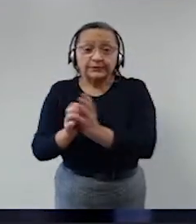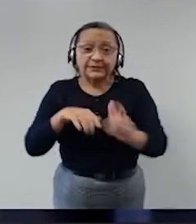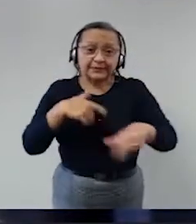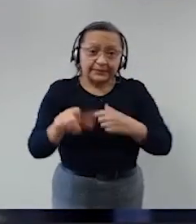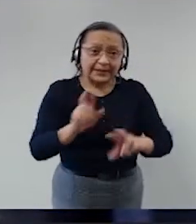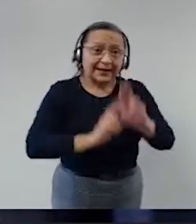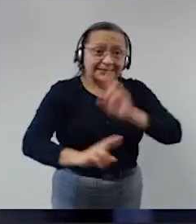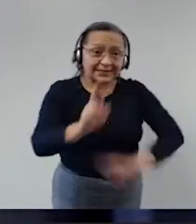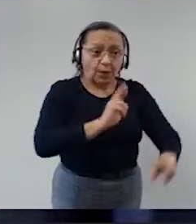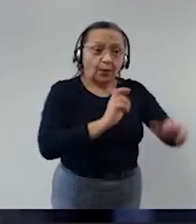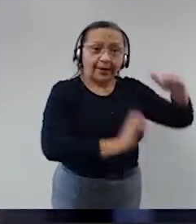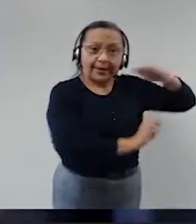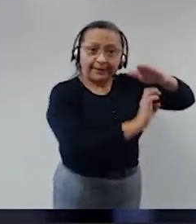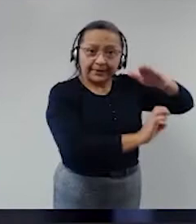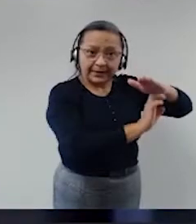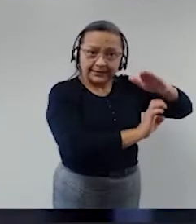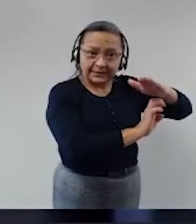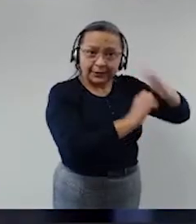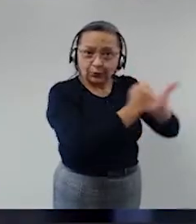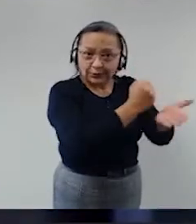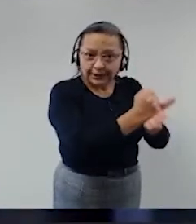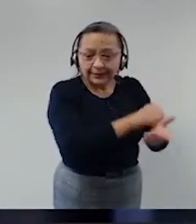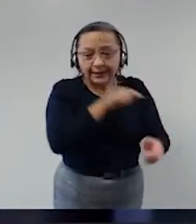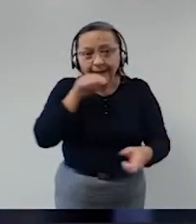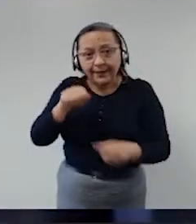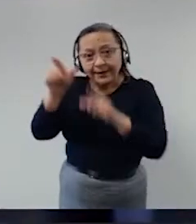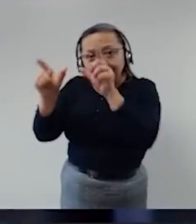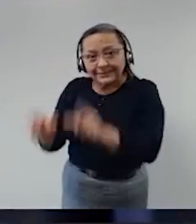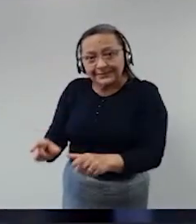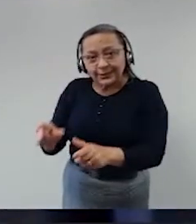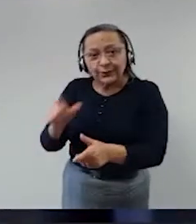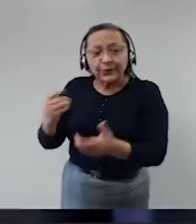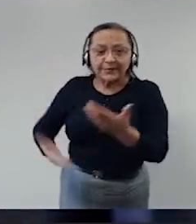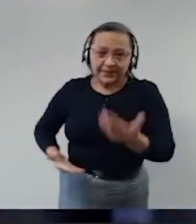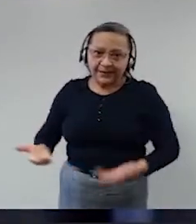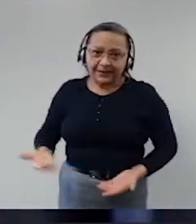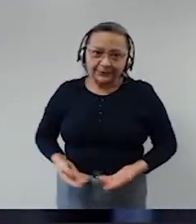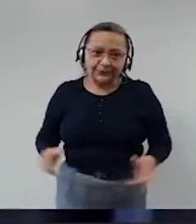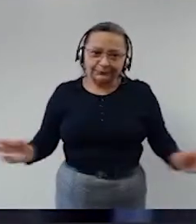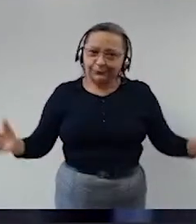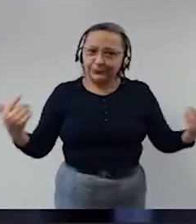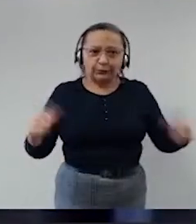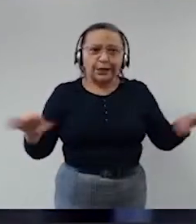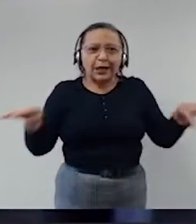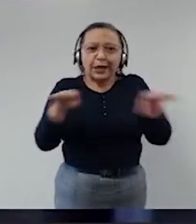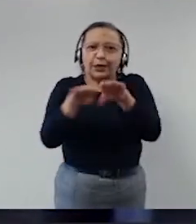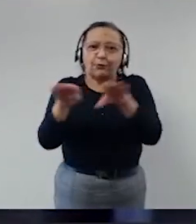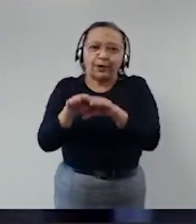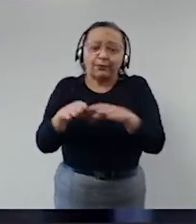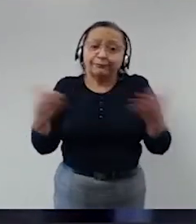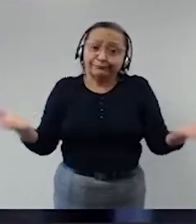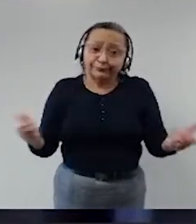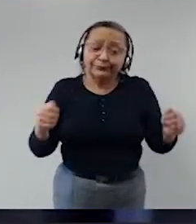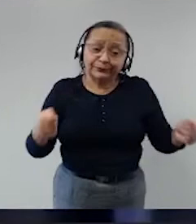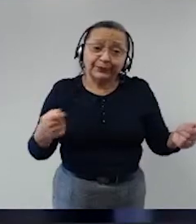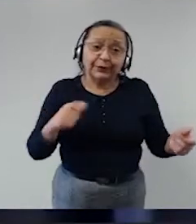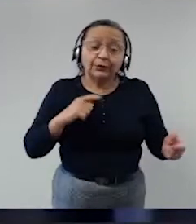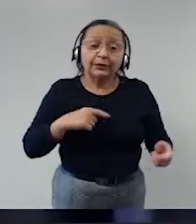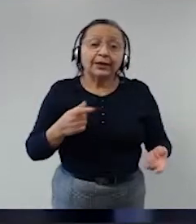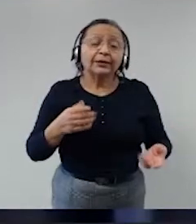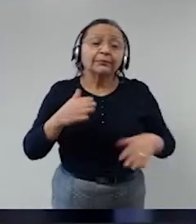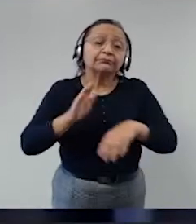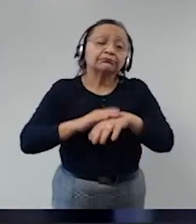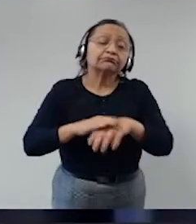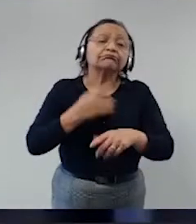empregador. Não há de se falar nesse contexto, portanto, numa autonomia de vontade, nem um típico